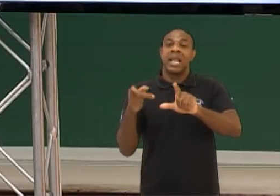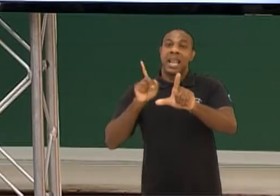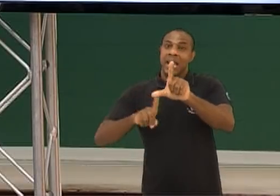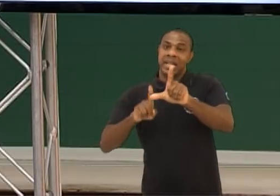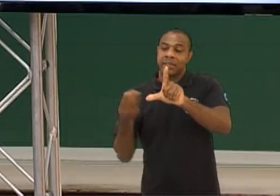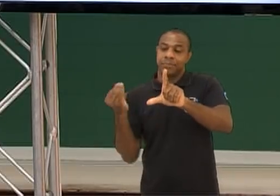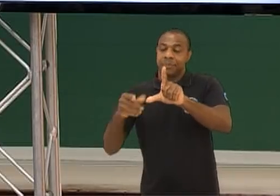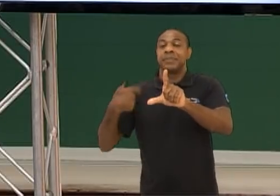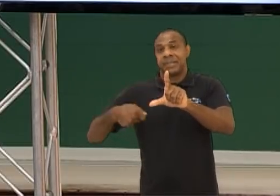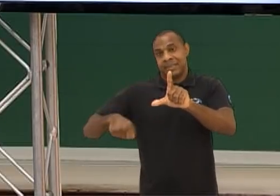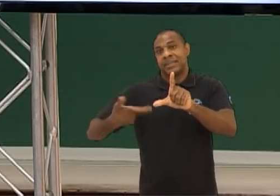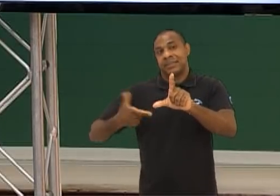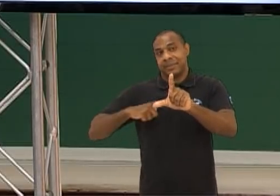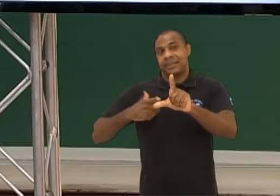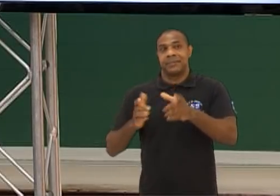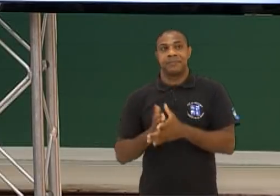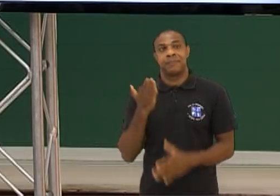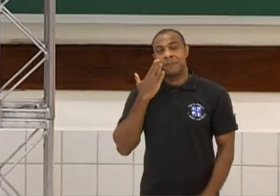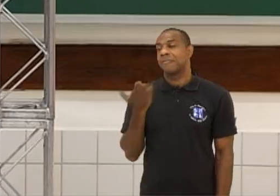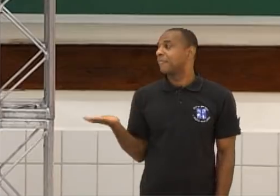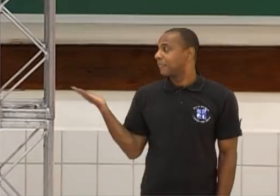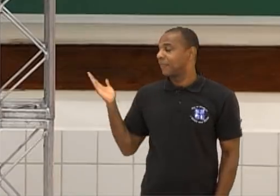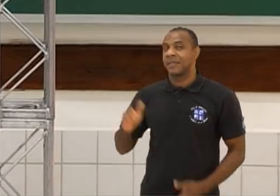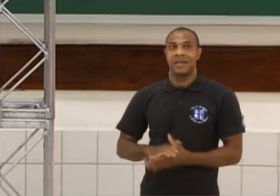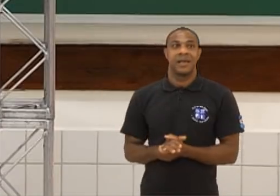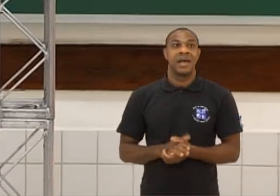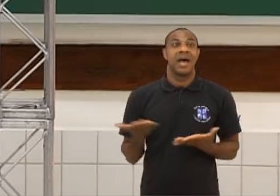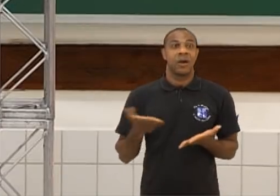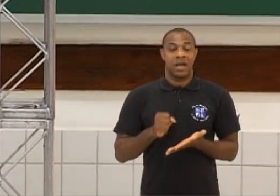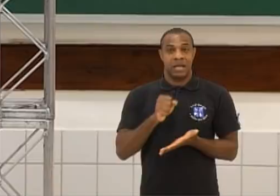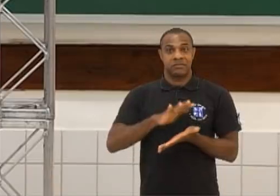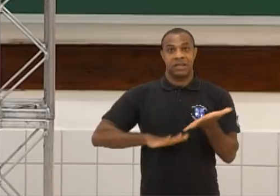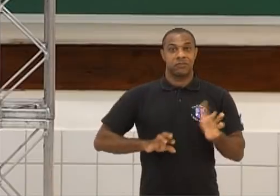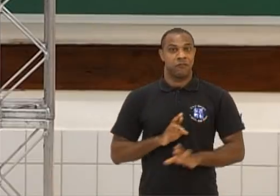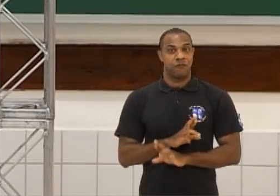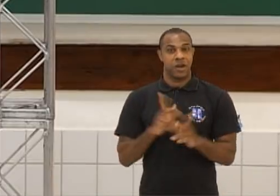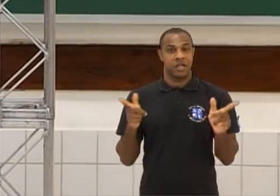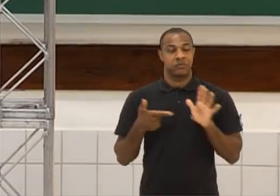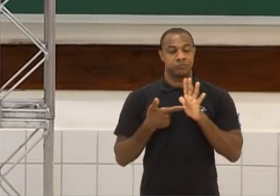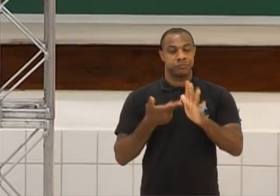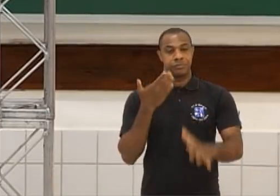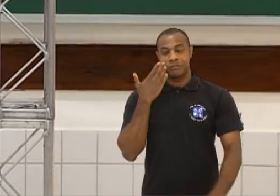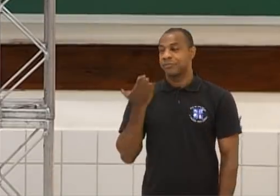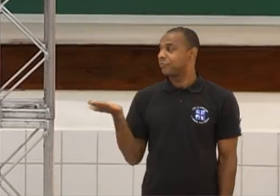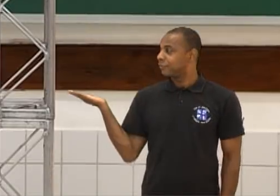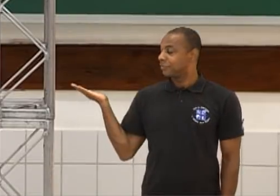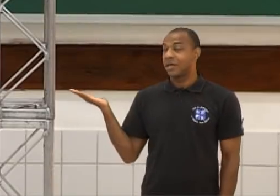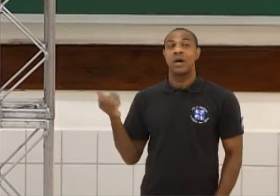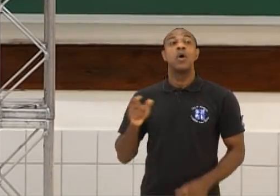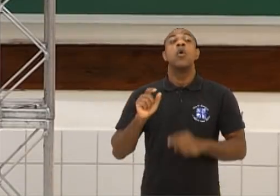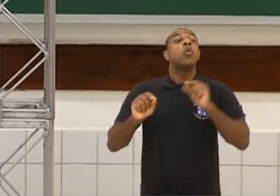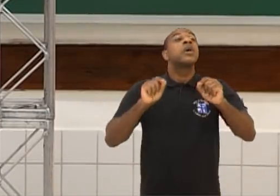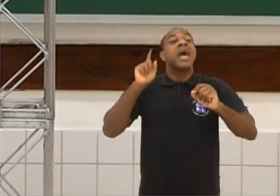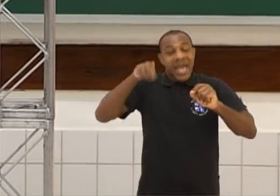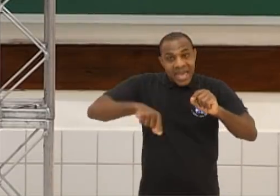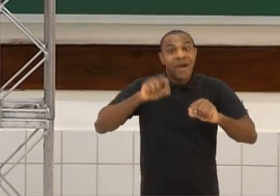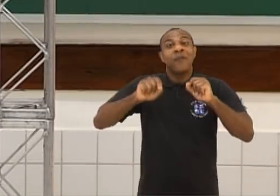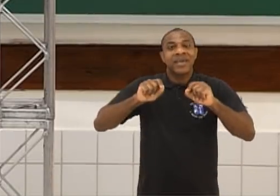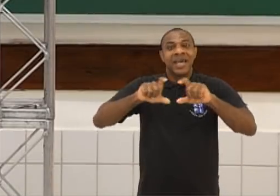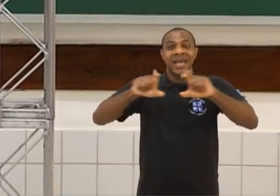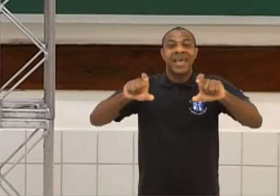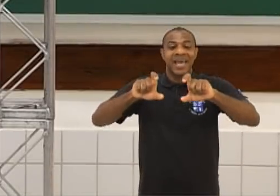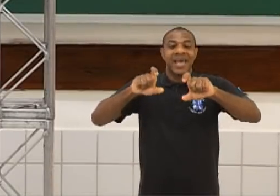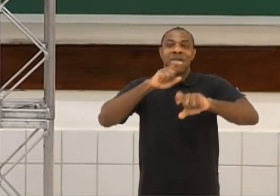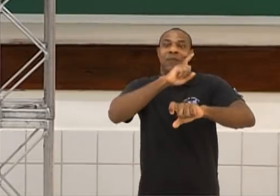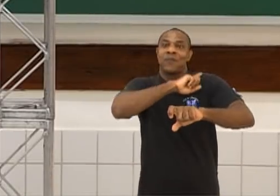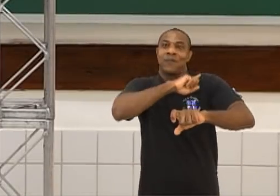né? E aqui, agora, um exercício diferente. Agora, eu estou dizendo que são equações. Você vai reconhecer as